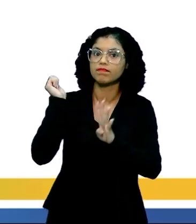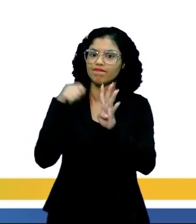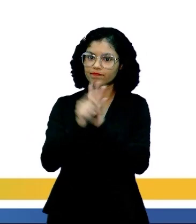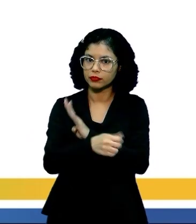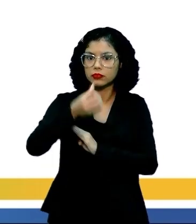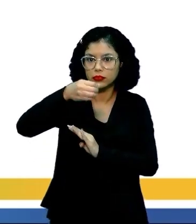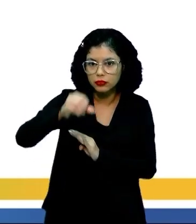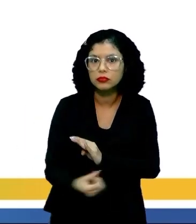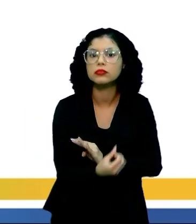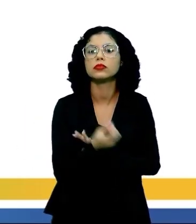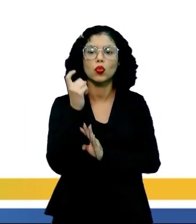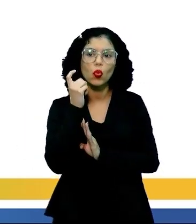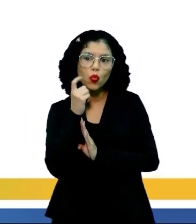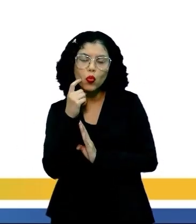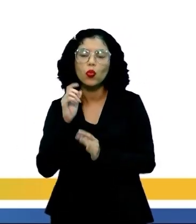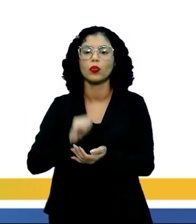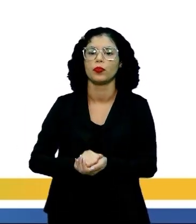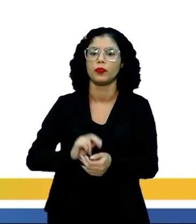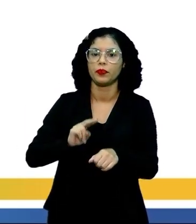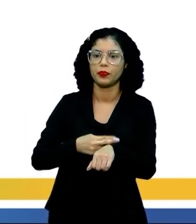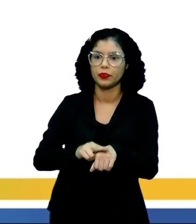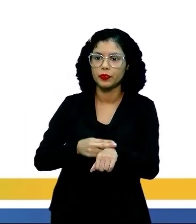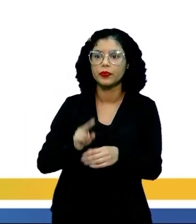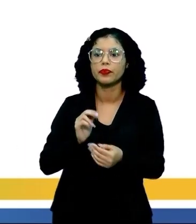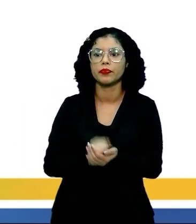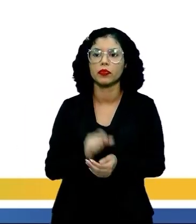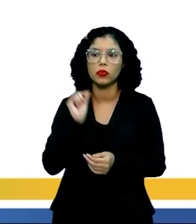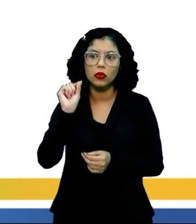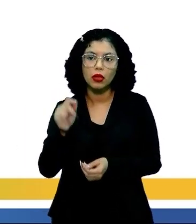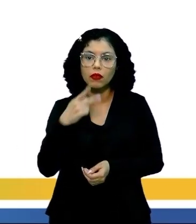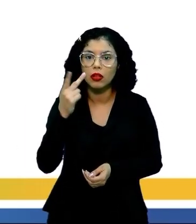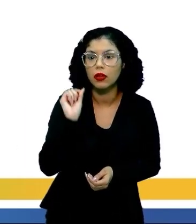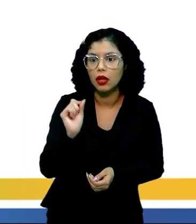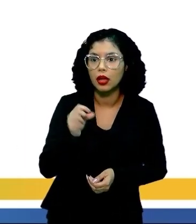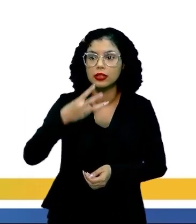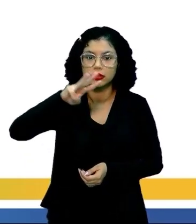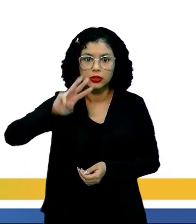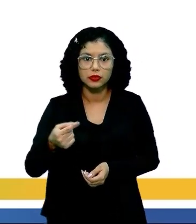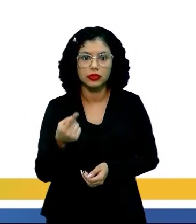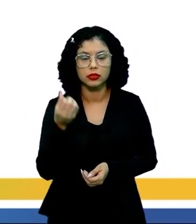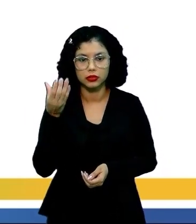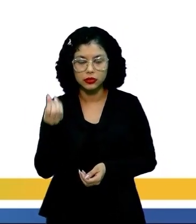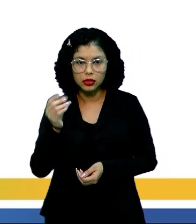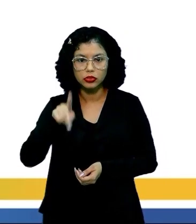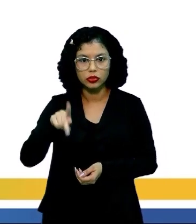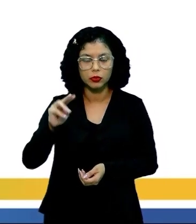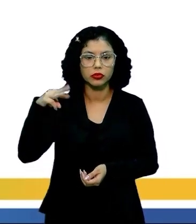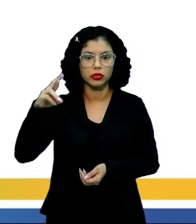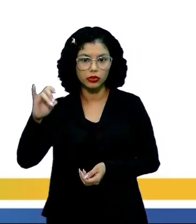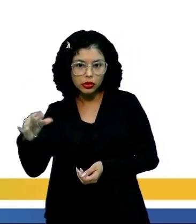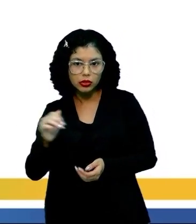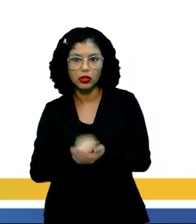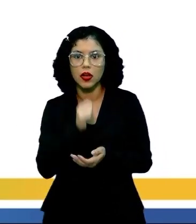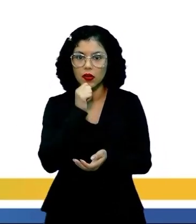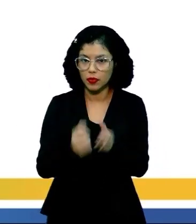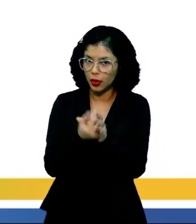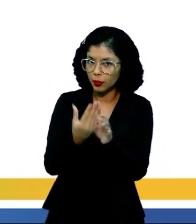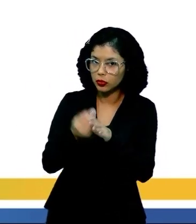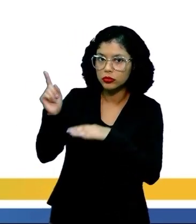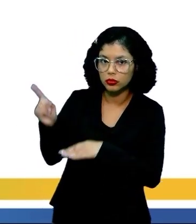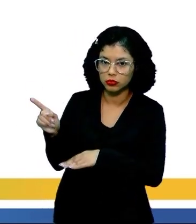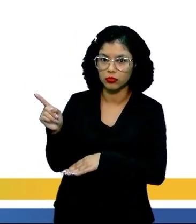mês 6.000 bombons de brigadeiro. O que demanda, aqui está dizendo, 3,6 kg de recheio para essa